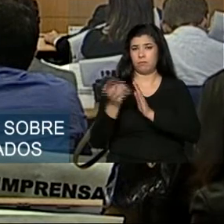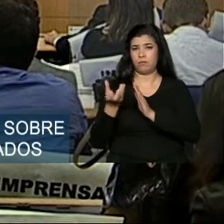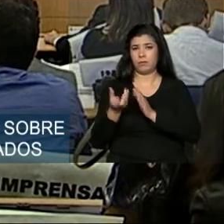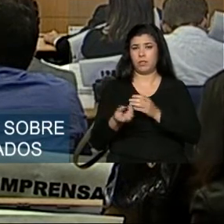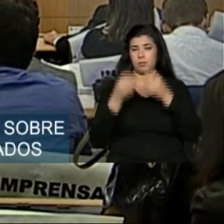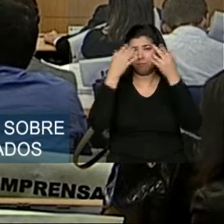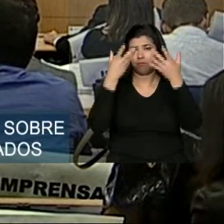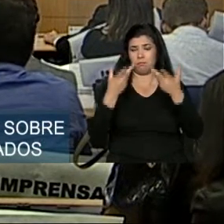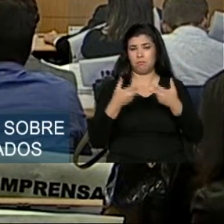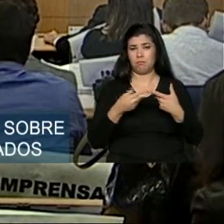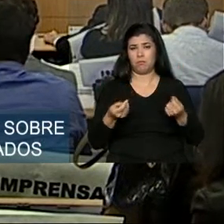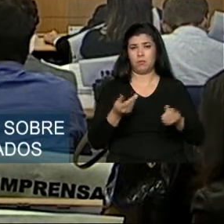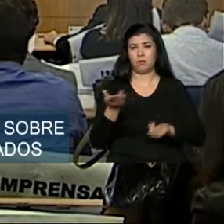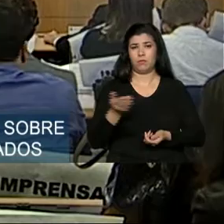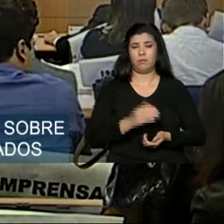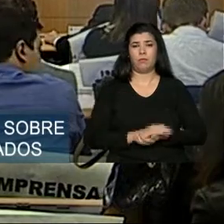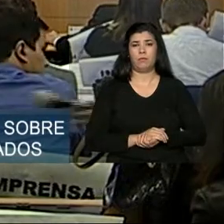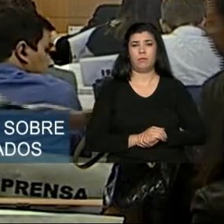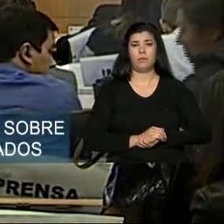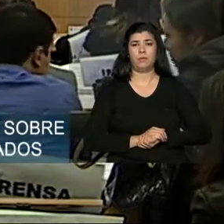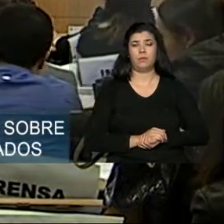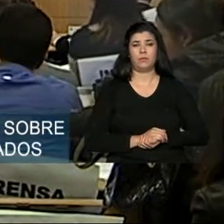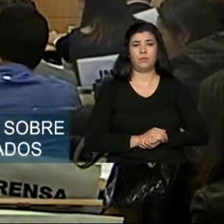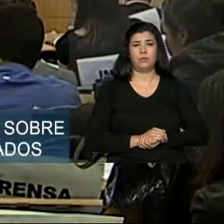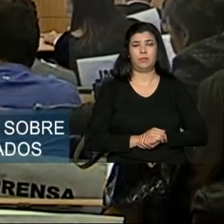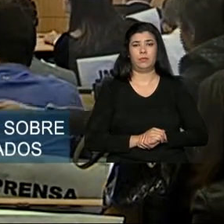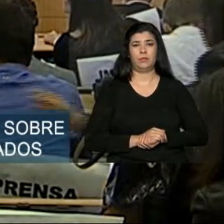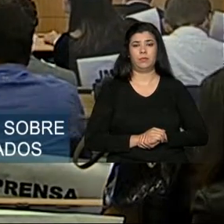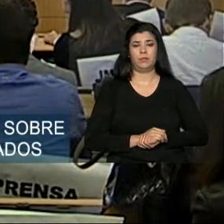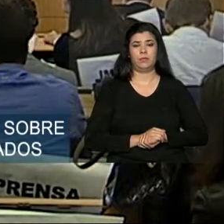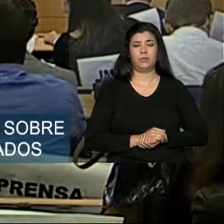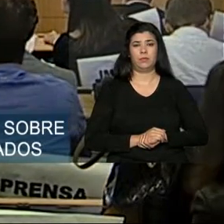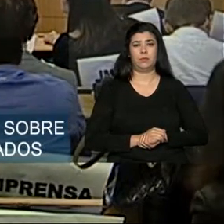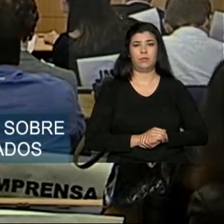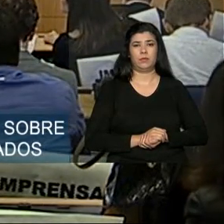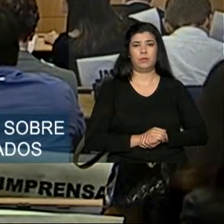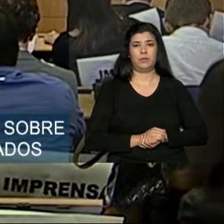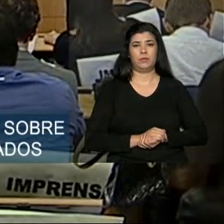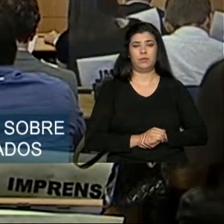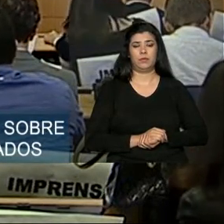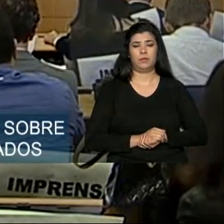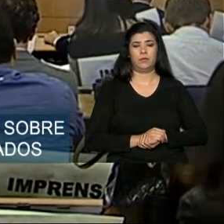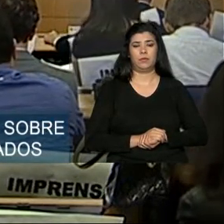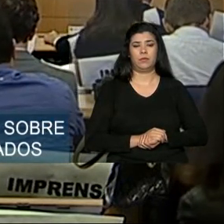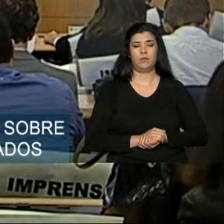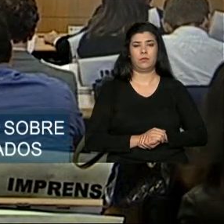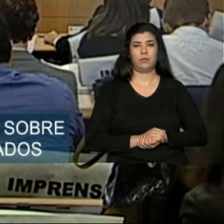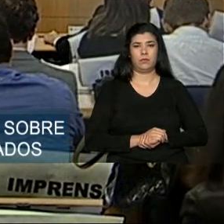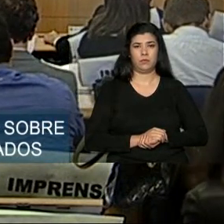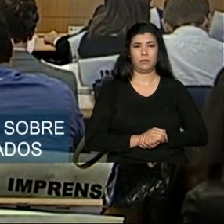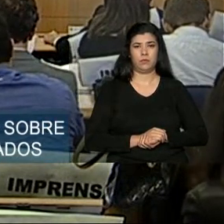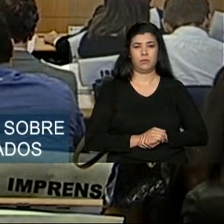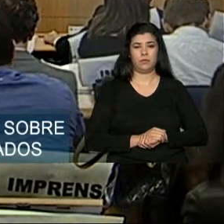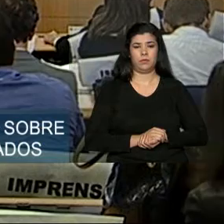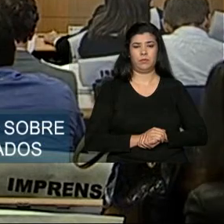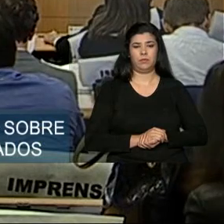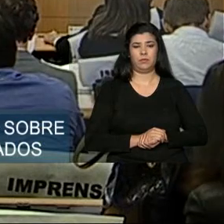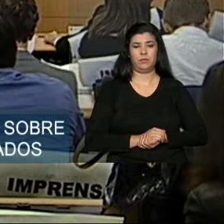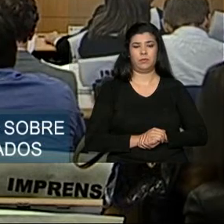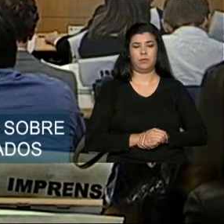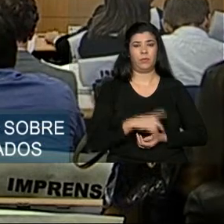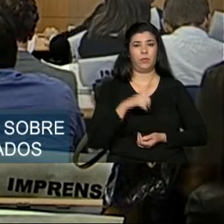Edmundo? Liga para ele, por favor. Tem que apertar esse para a esquerda e apertar ao mesmo tempo. Tem um